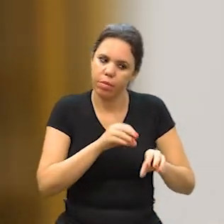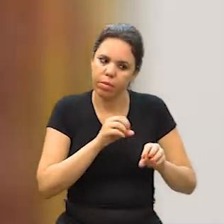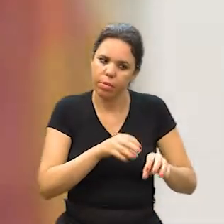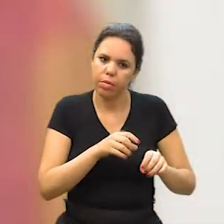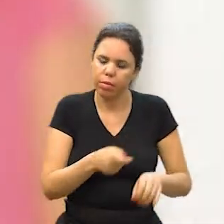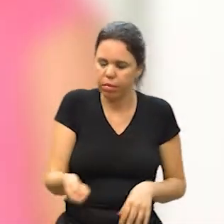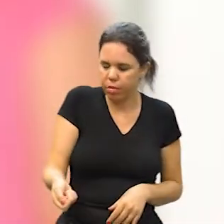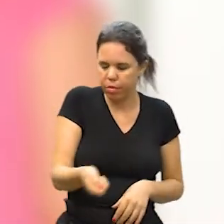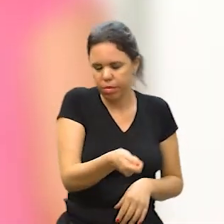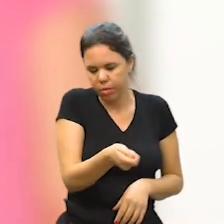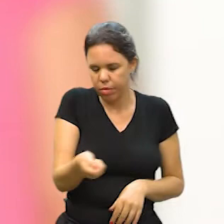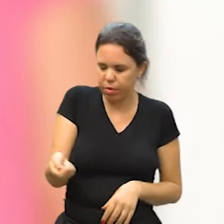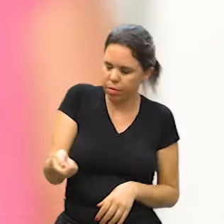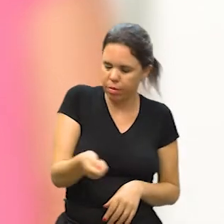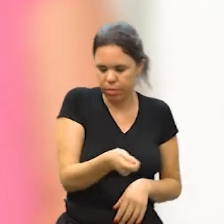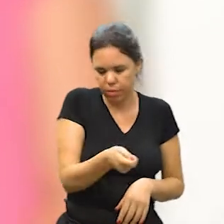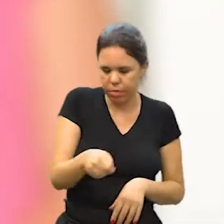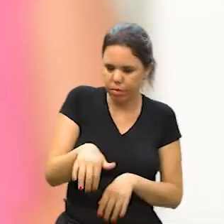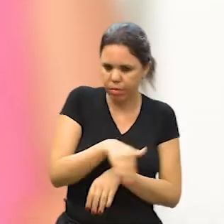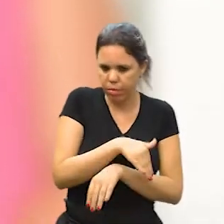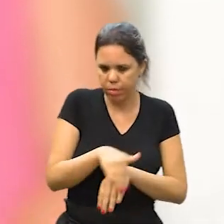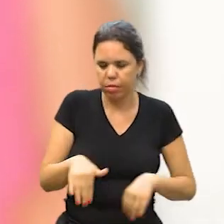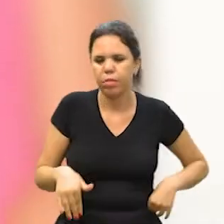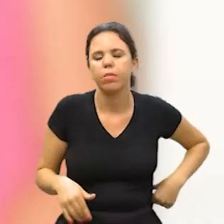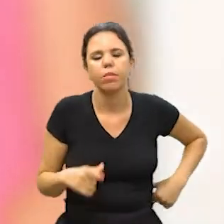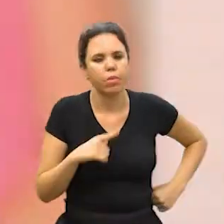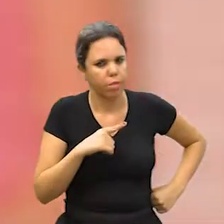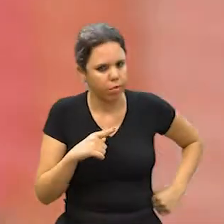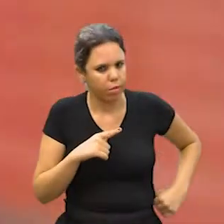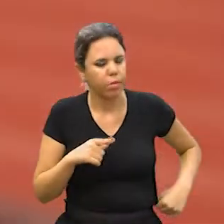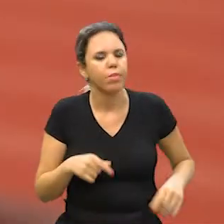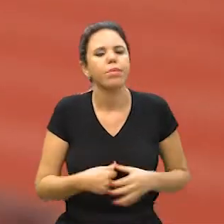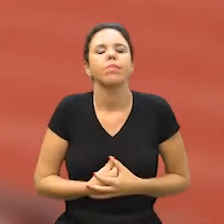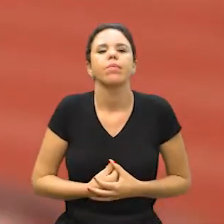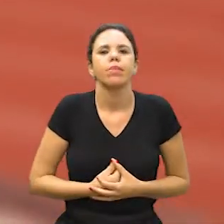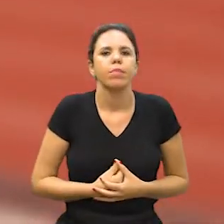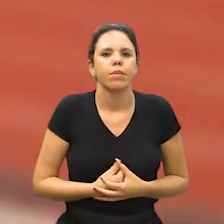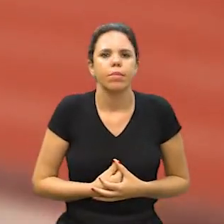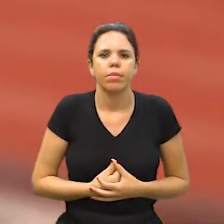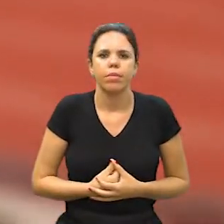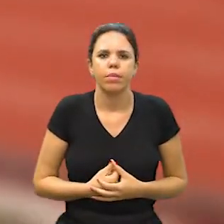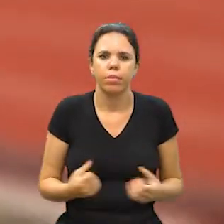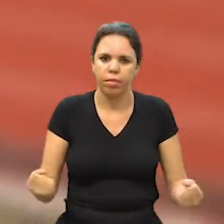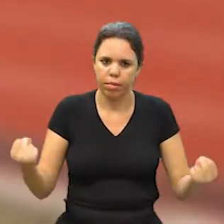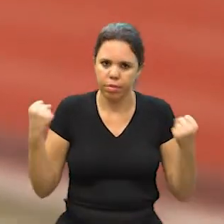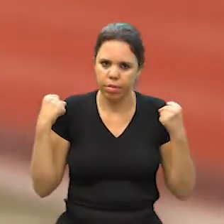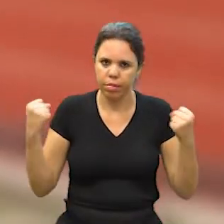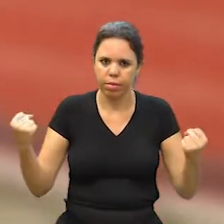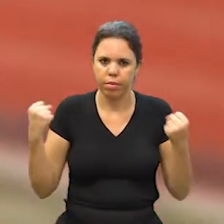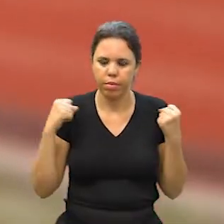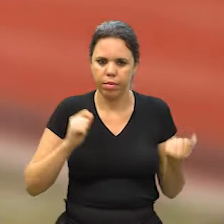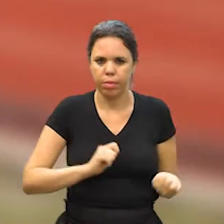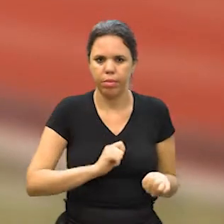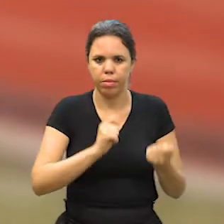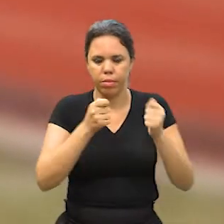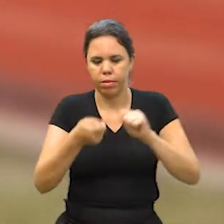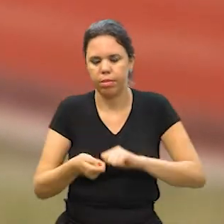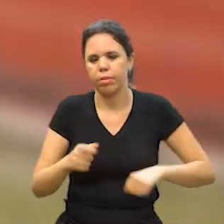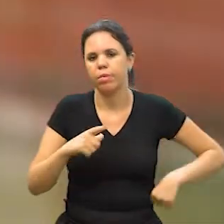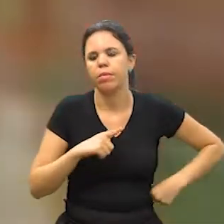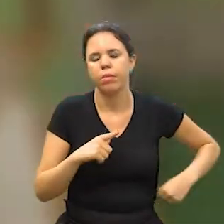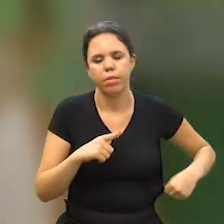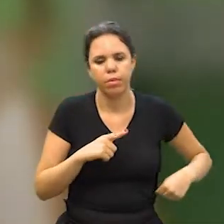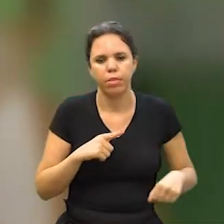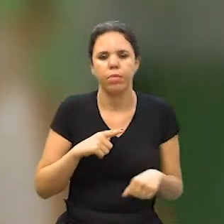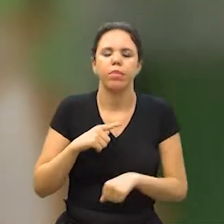ensinar a andar com a bengala na rua. A gente tem a educação física adaptada, a gente tem a